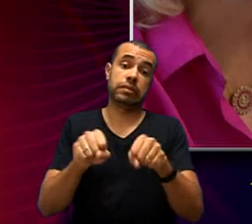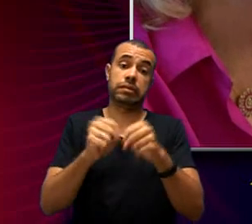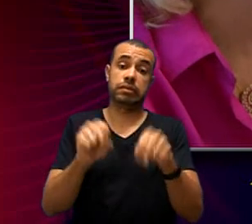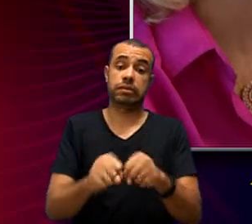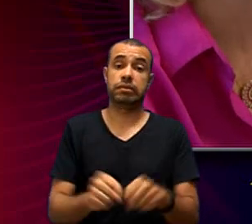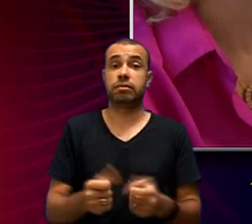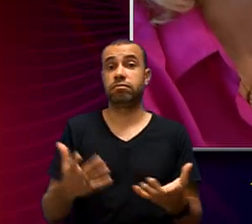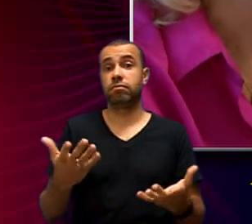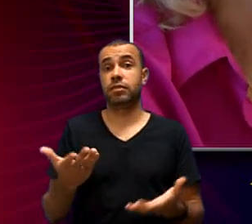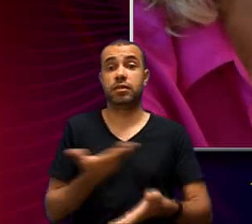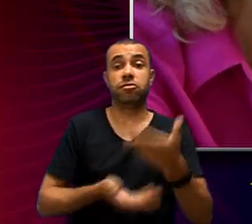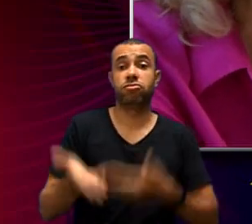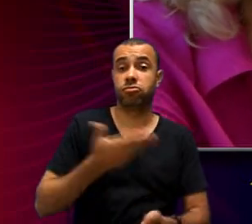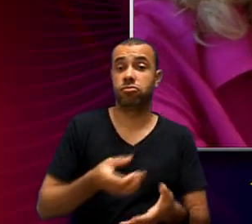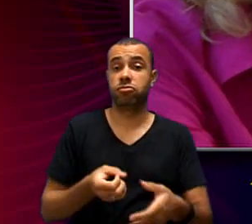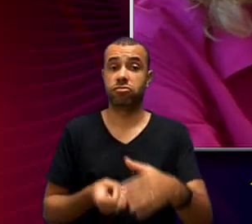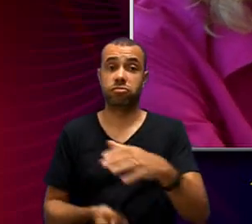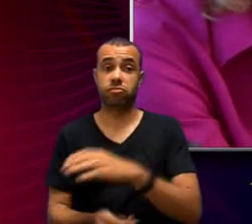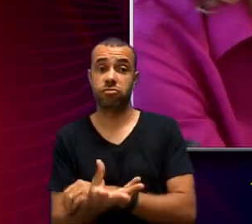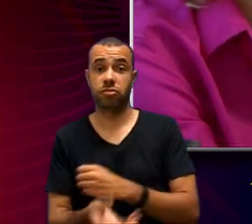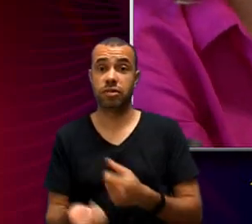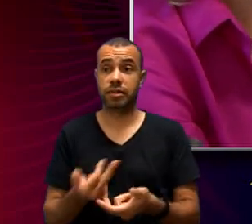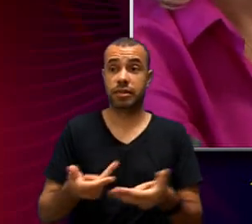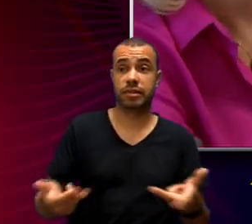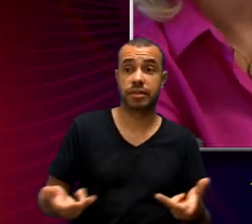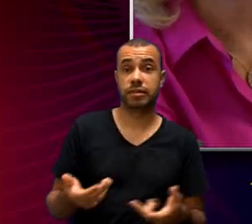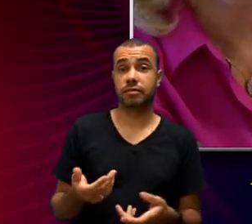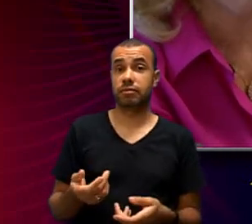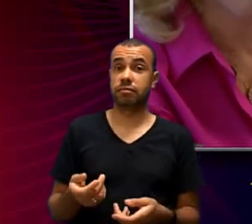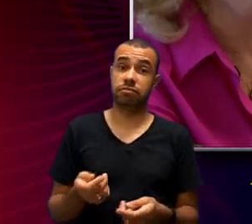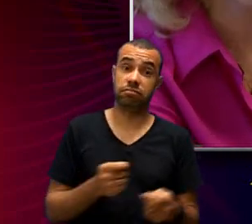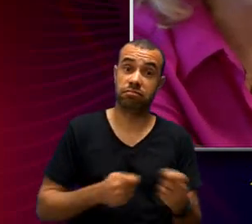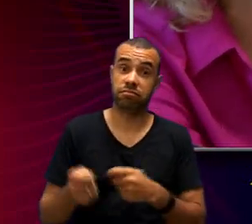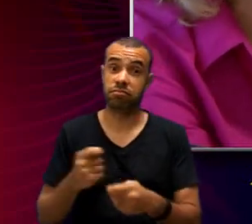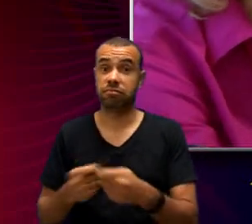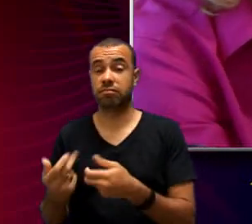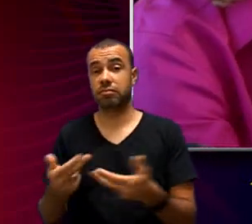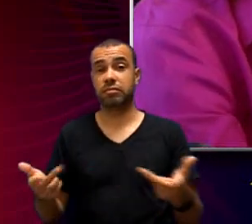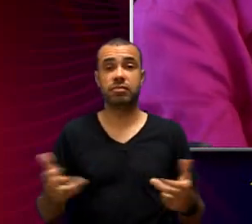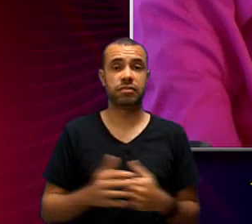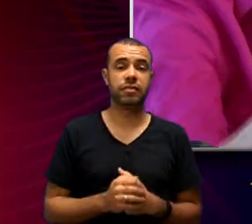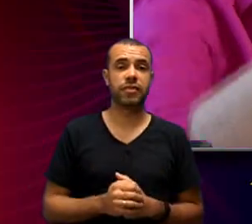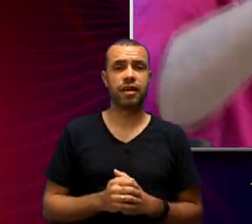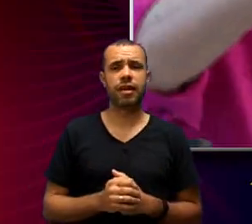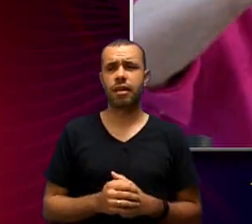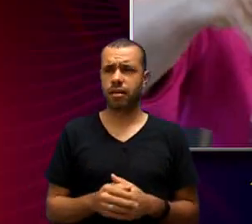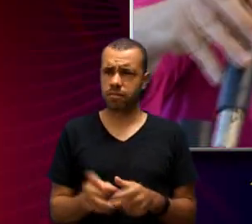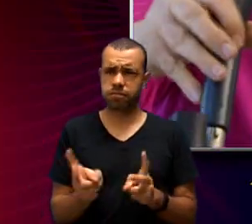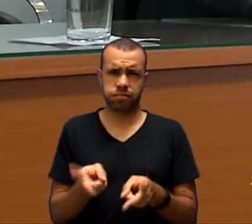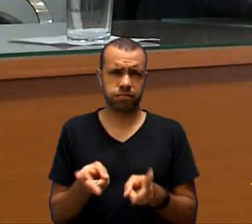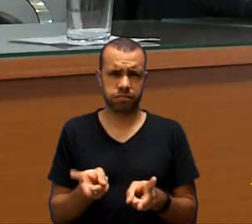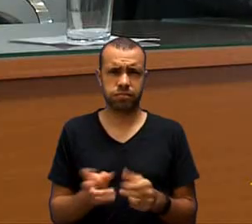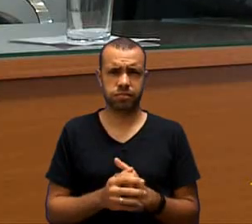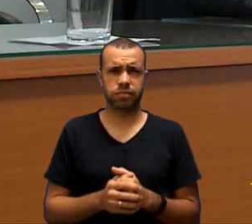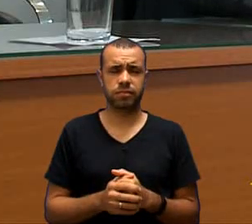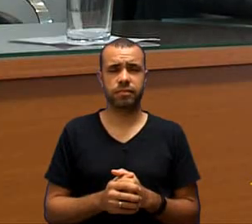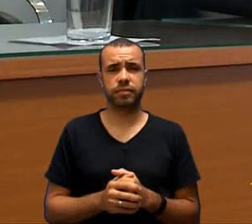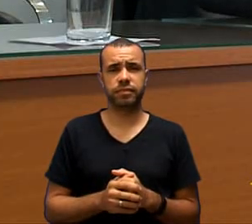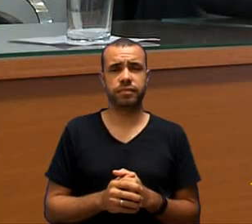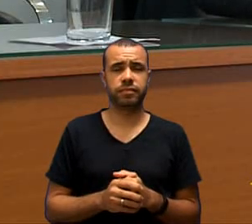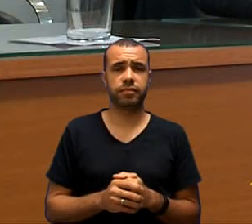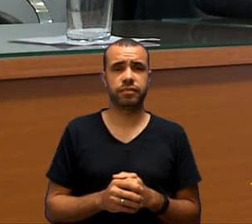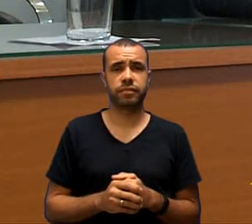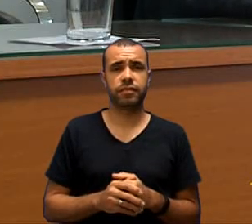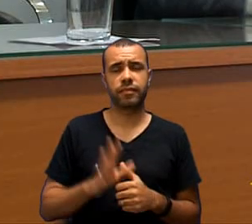Com desvios, com corrupção, com Bom, ações. É isso que eu estou falando. Sim. Ó, presidente, o que eu quero eu colocar, não, só com relação